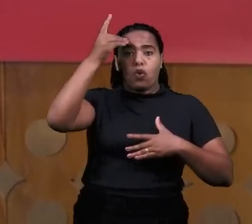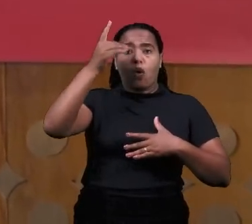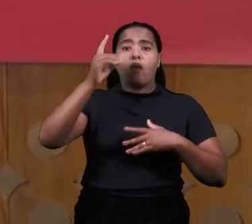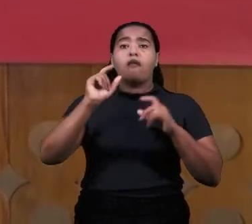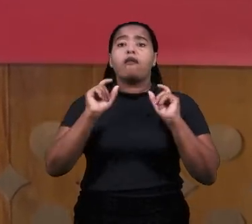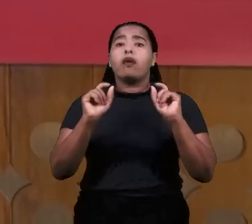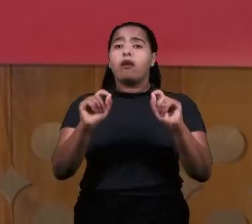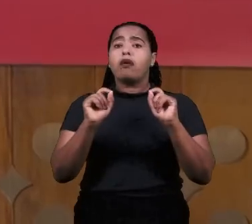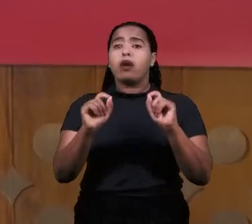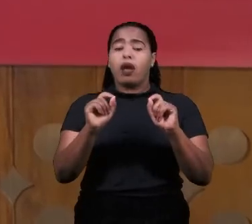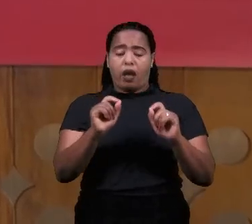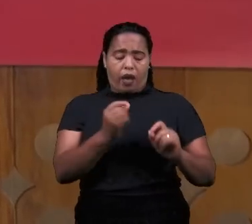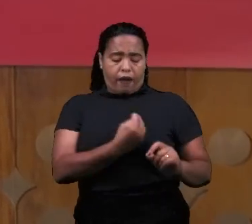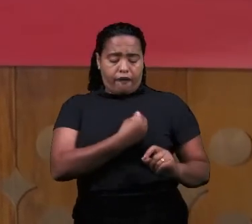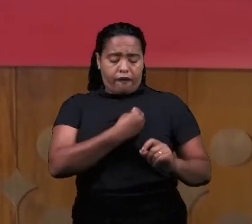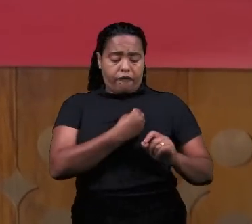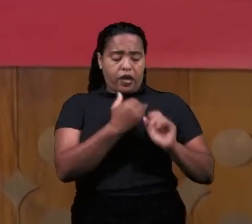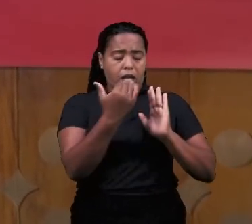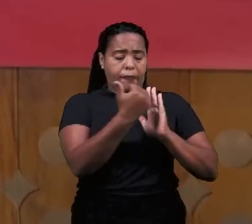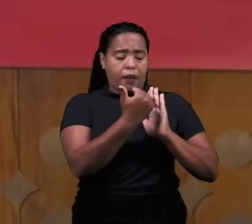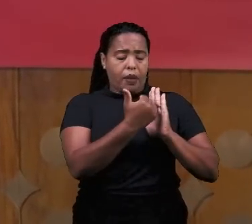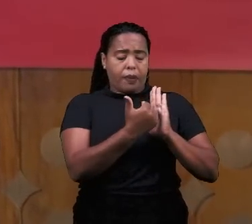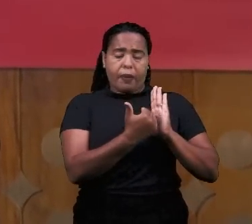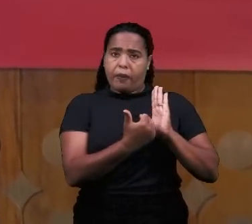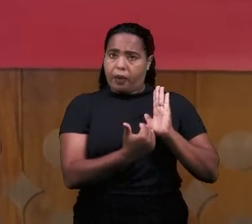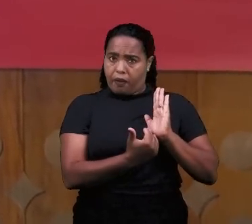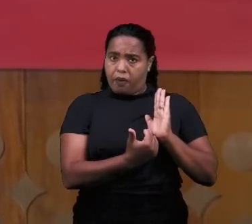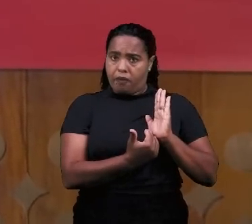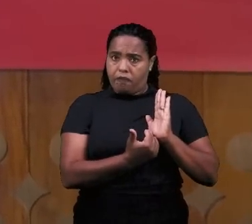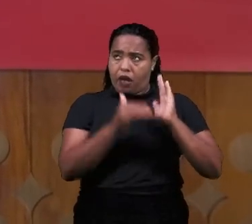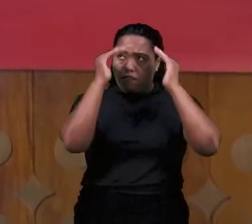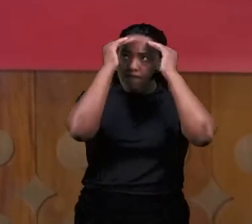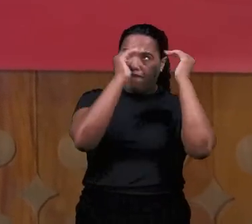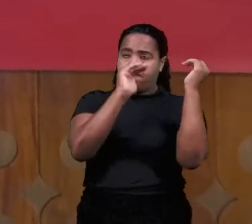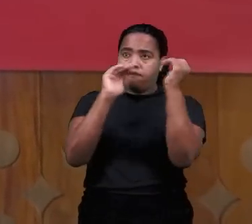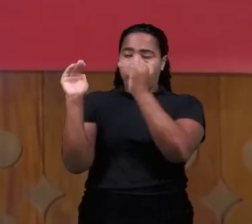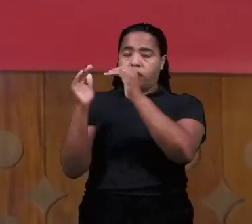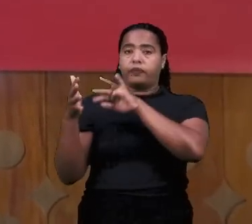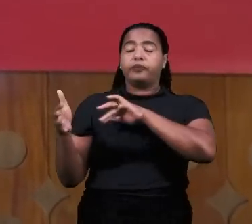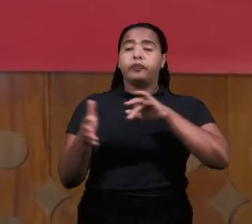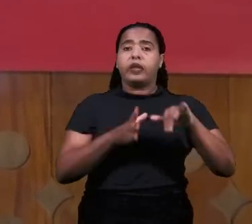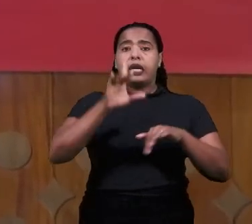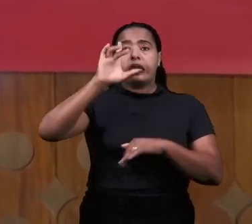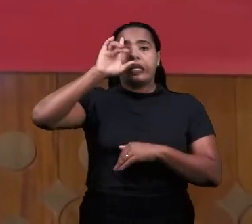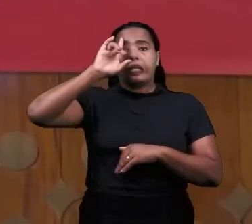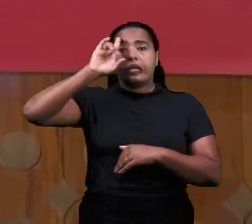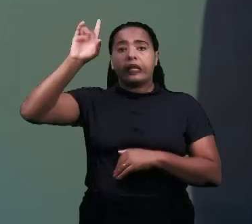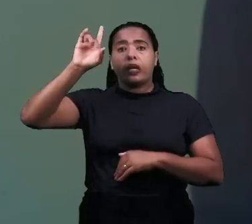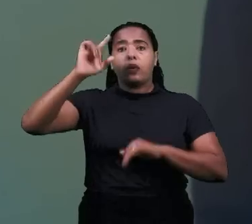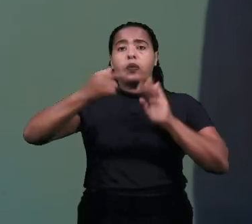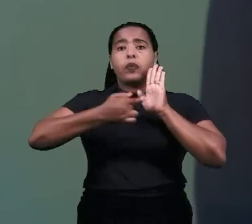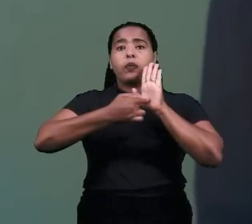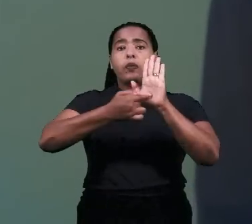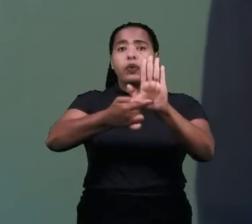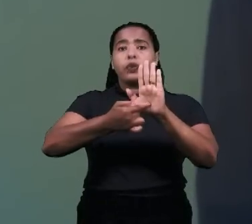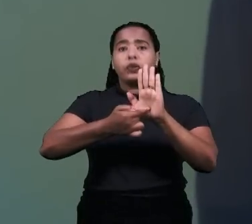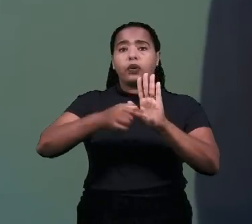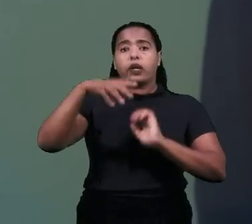se manifestando. E, portanto, que o Senhor deu uma revelação com o momento do